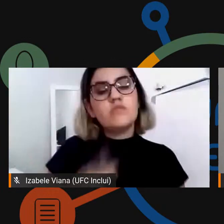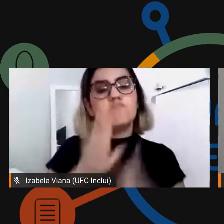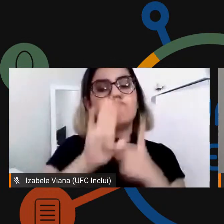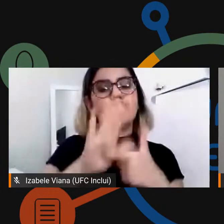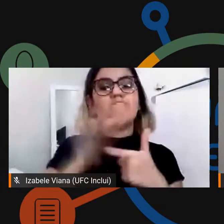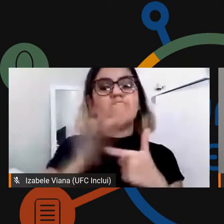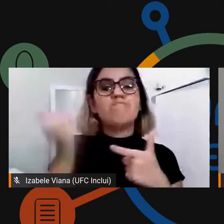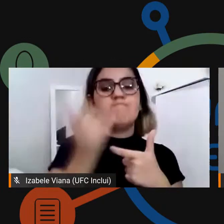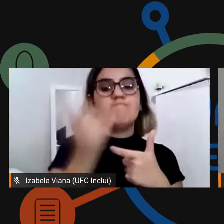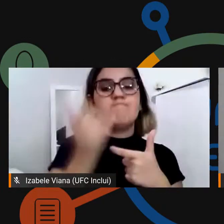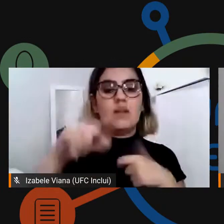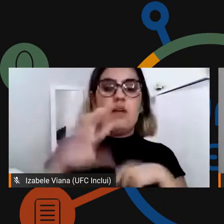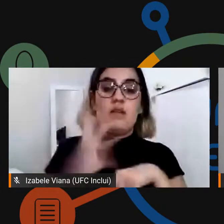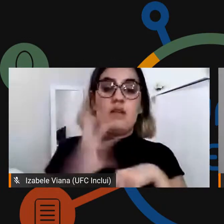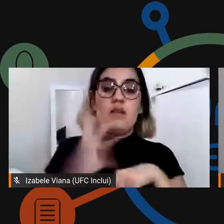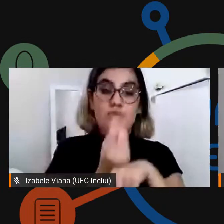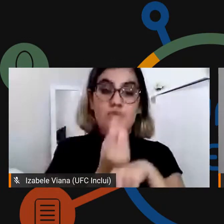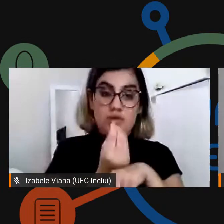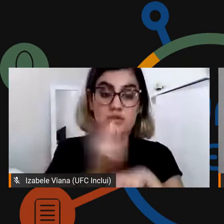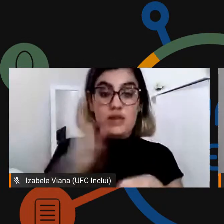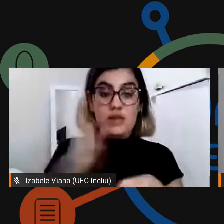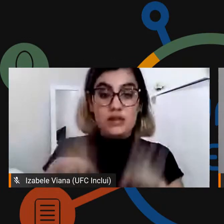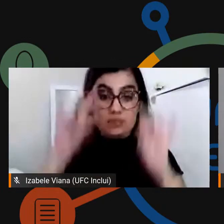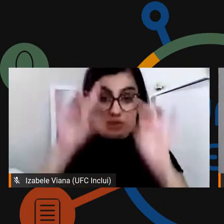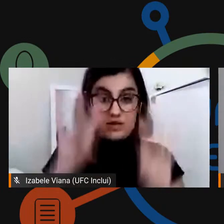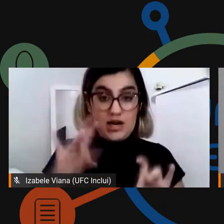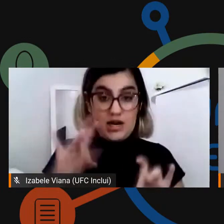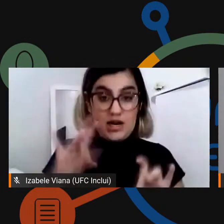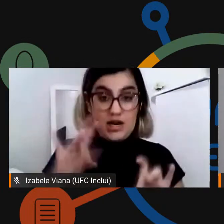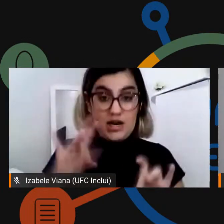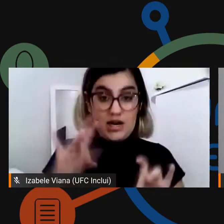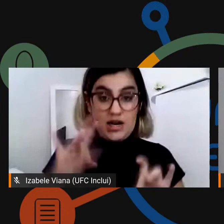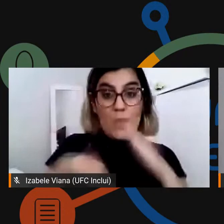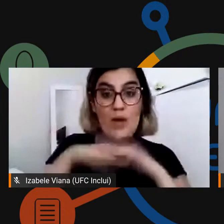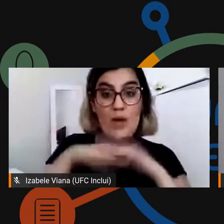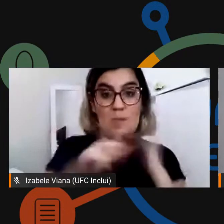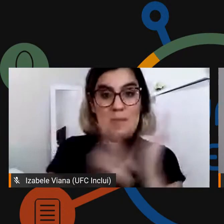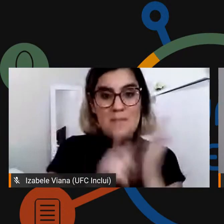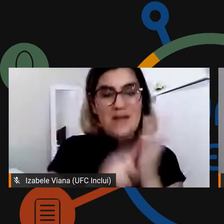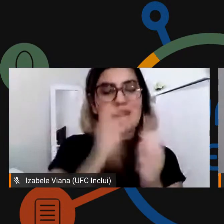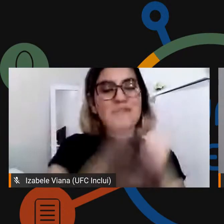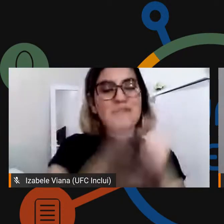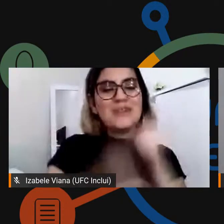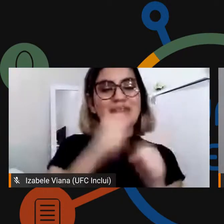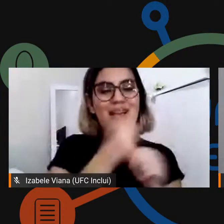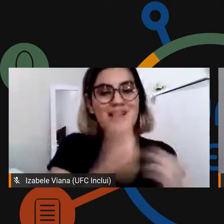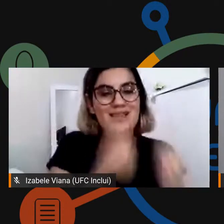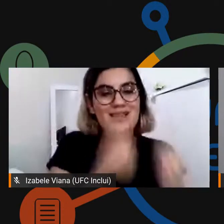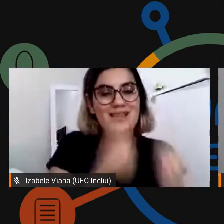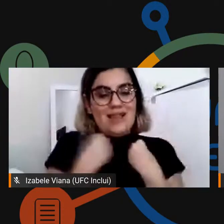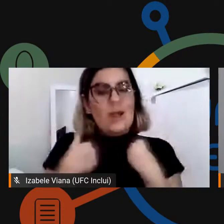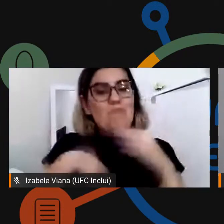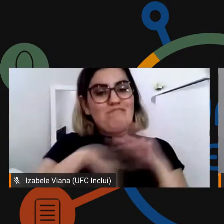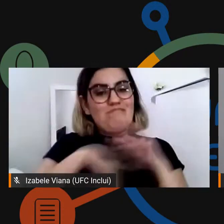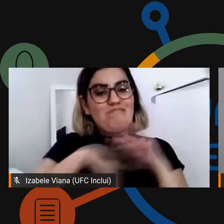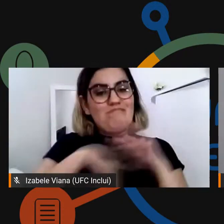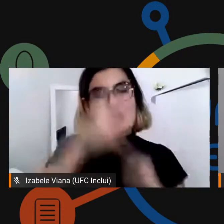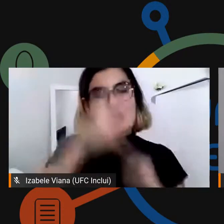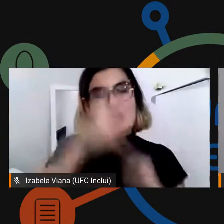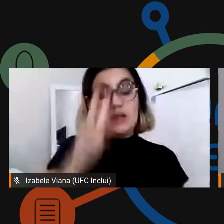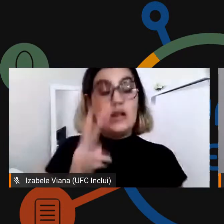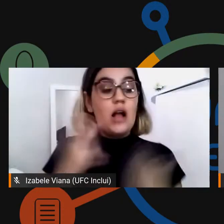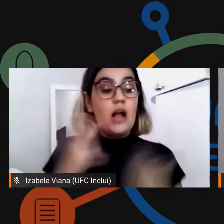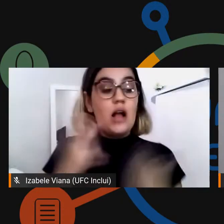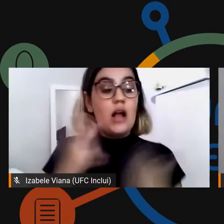o folhetinho do evento do ano passado, estou com a pastinha ali, todas as observações, e agora, nesse momento, vou aqui passar